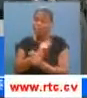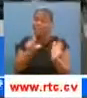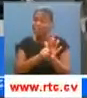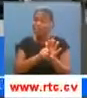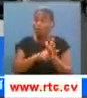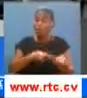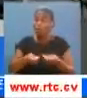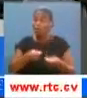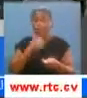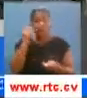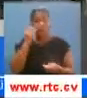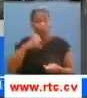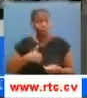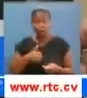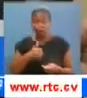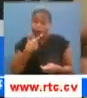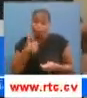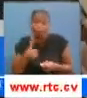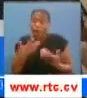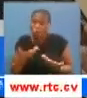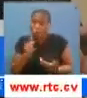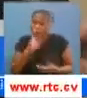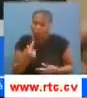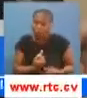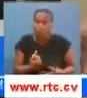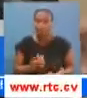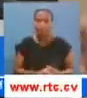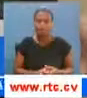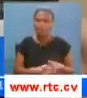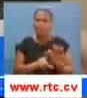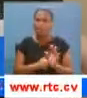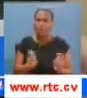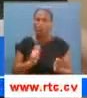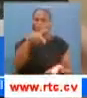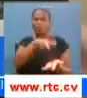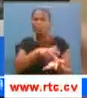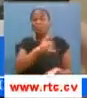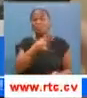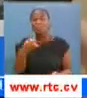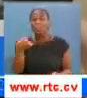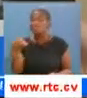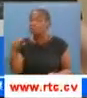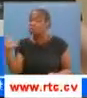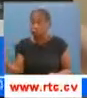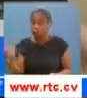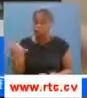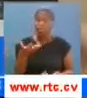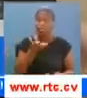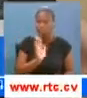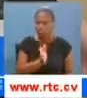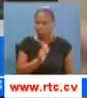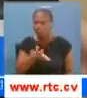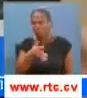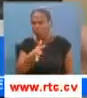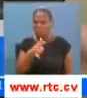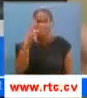do BCV é algo inevitável. A lei orgânica do BCV foi aprovada em 2002, já tem, portanto, já tem